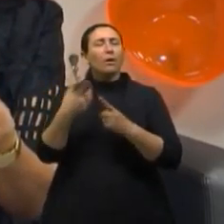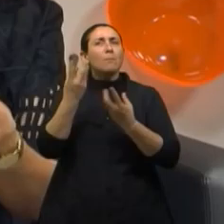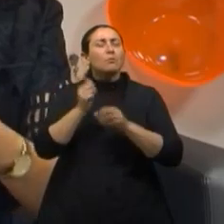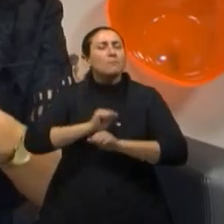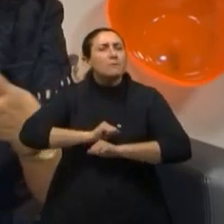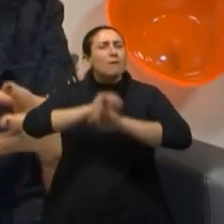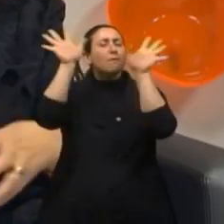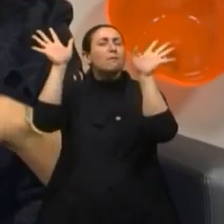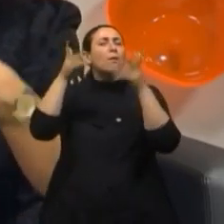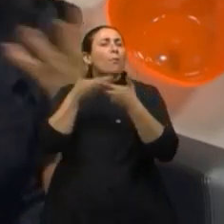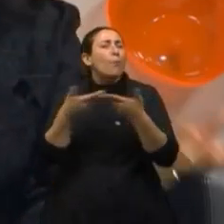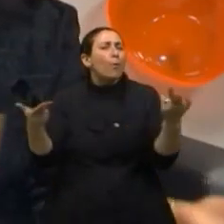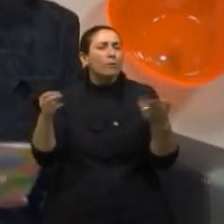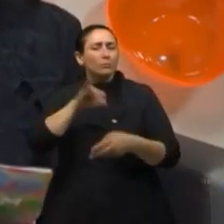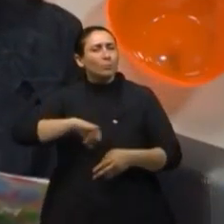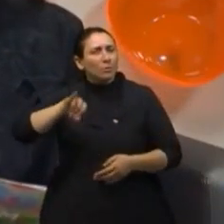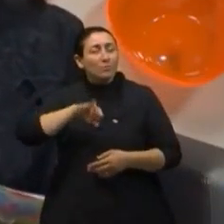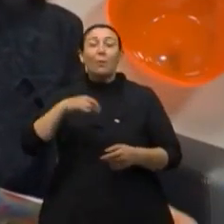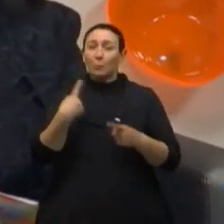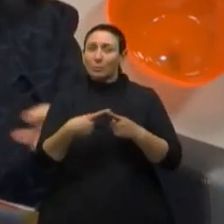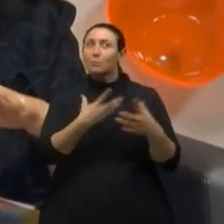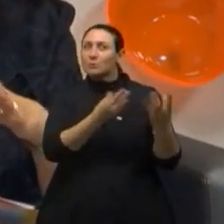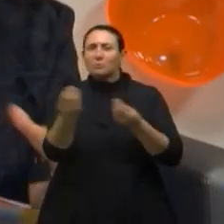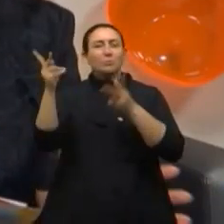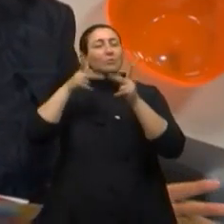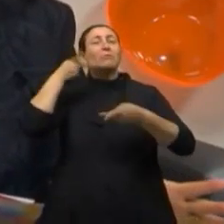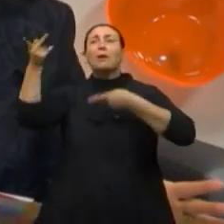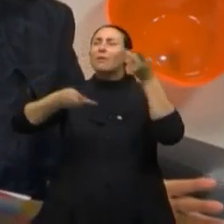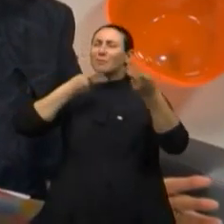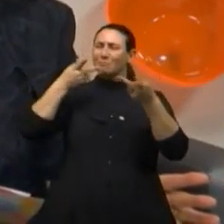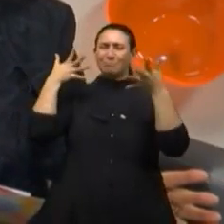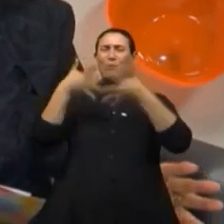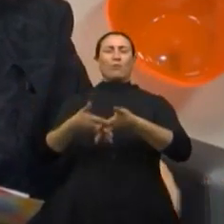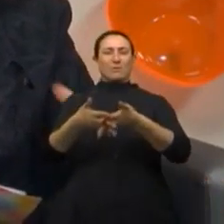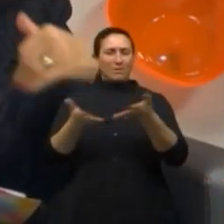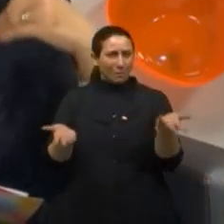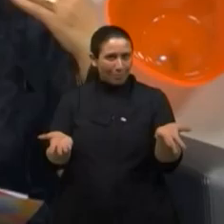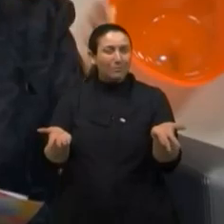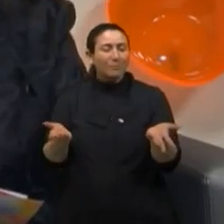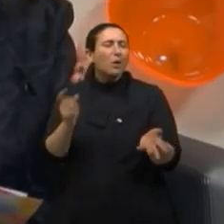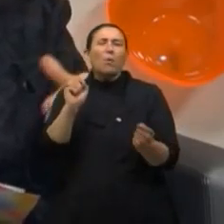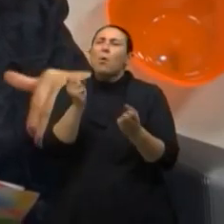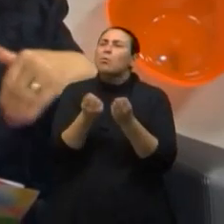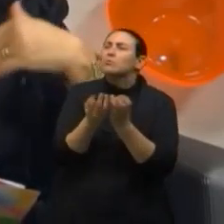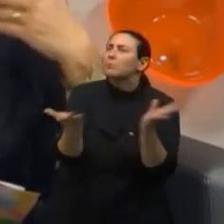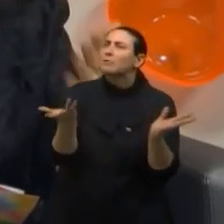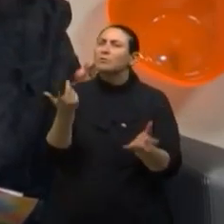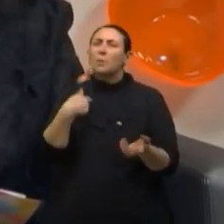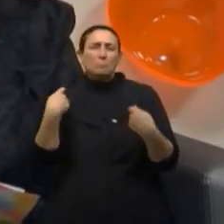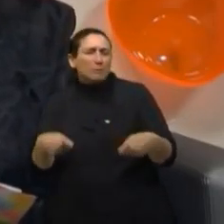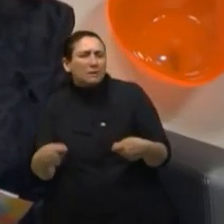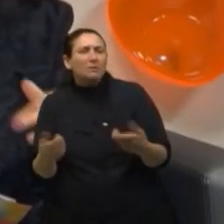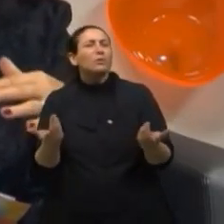para nós nesta hora que todo mundo fala e às vezes fica confuso né Qual é a quantidade quando é que eu preciso tem gente